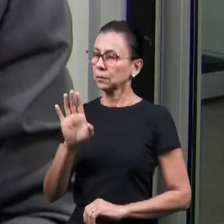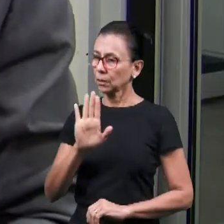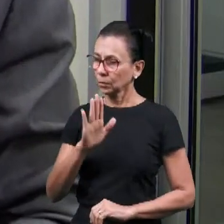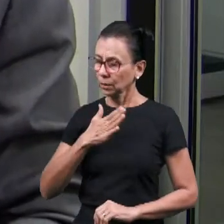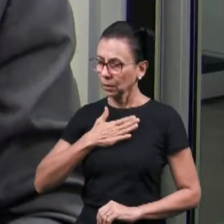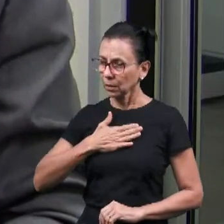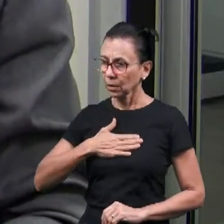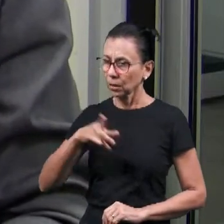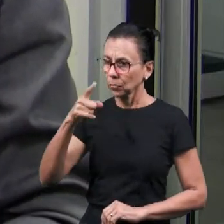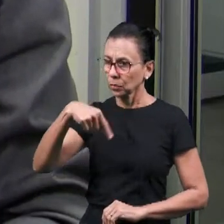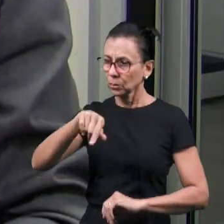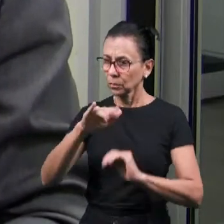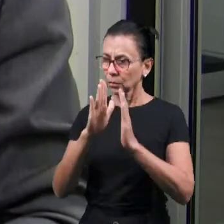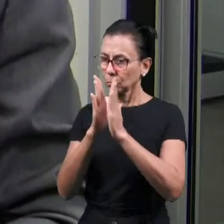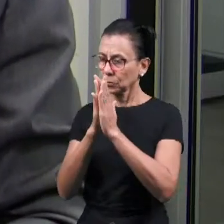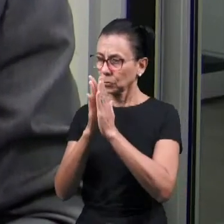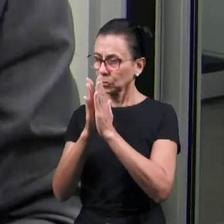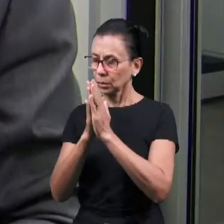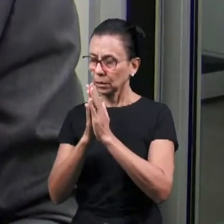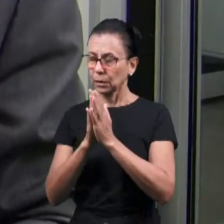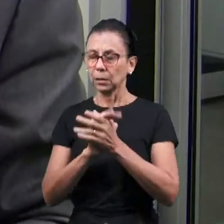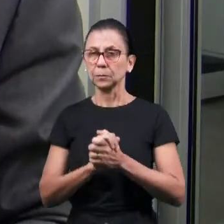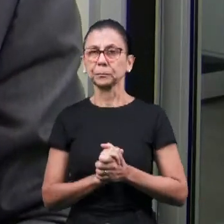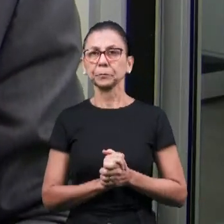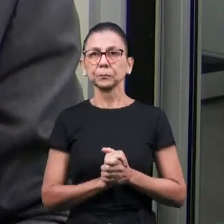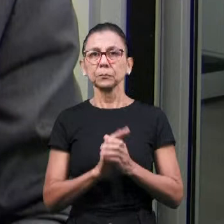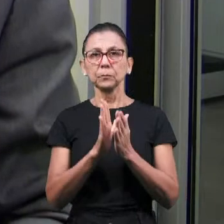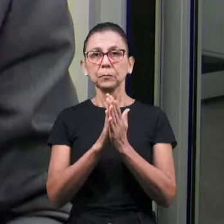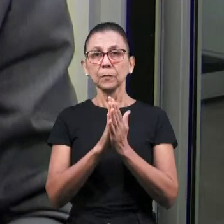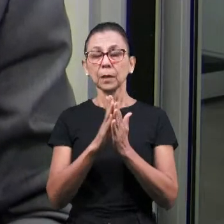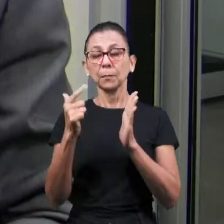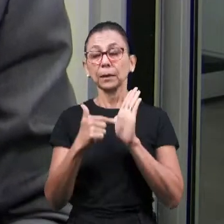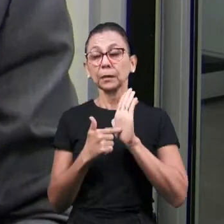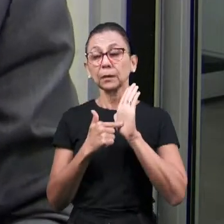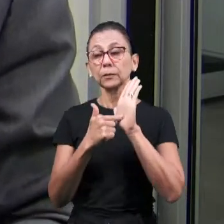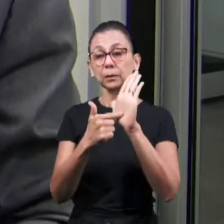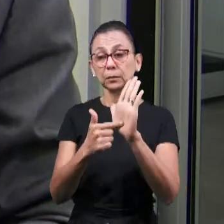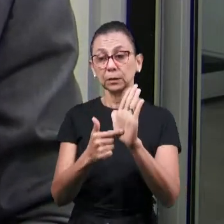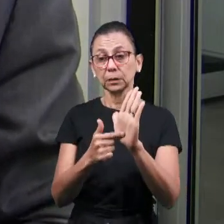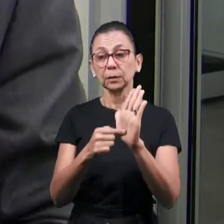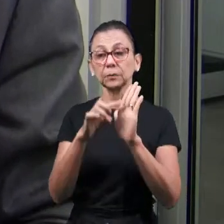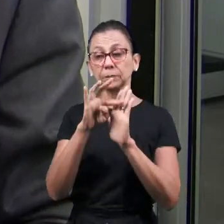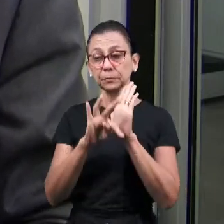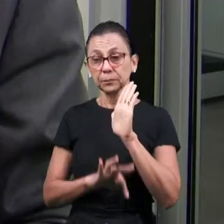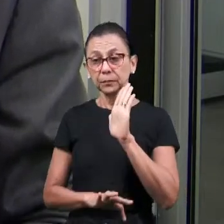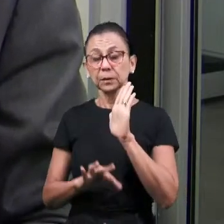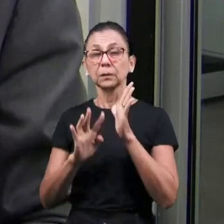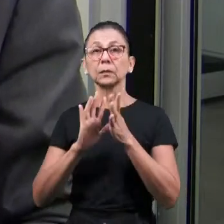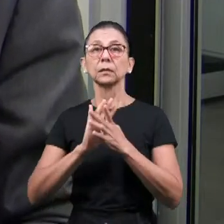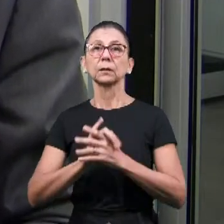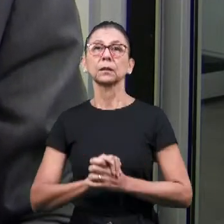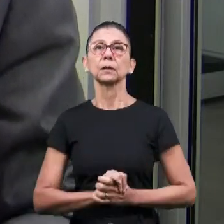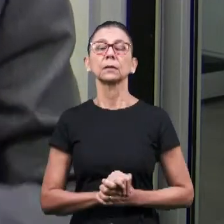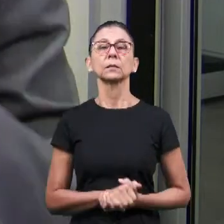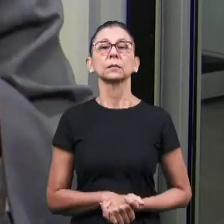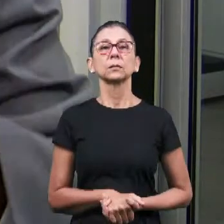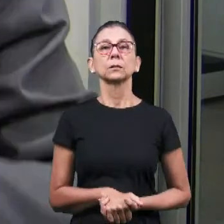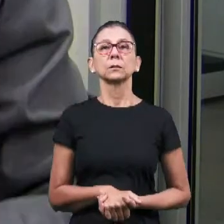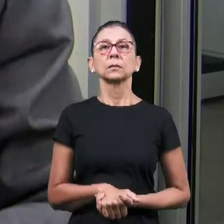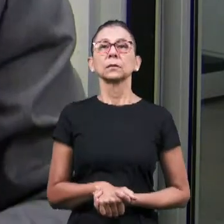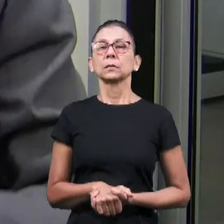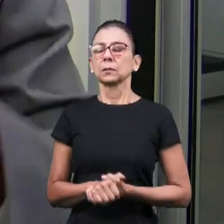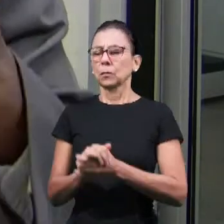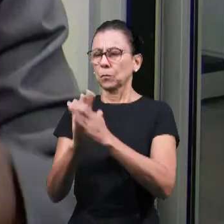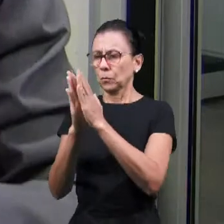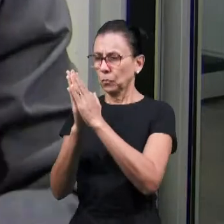texto. O texto foi: salva no Senhor, porque faltam homens benignos na terra. Meu Deus. Aí, eu orei